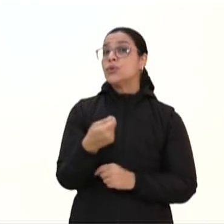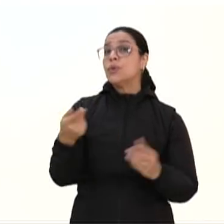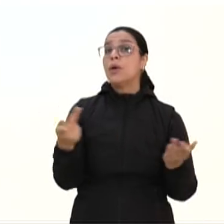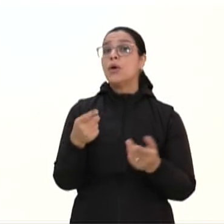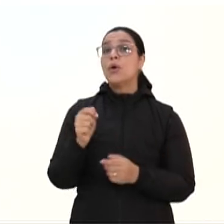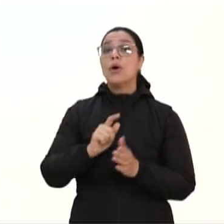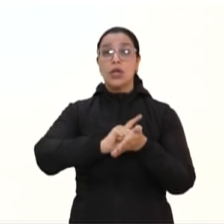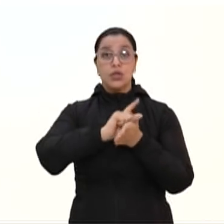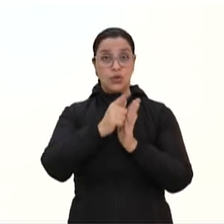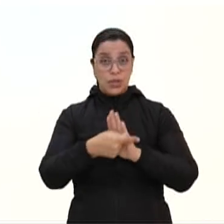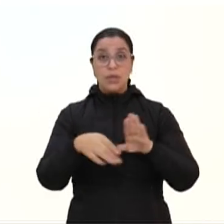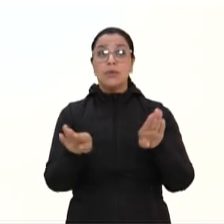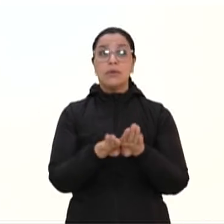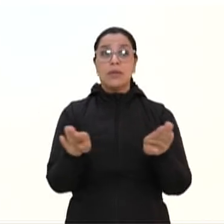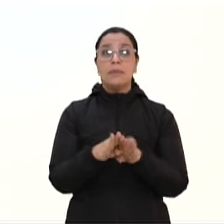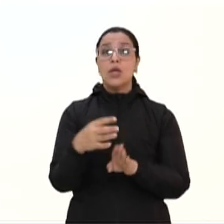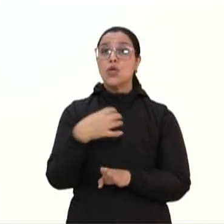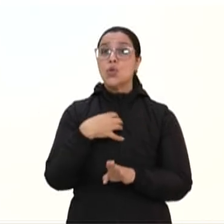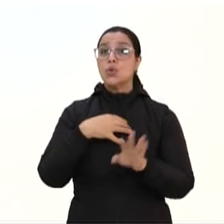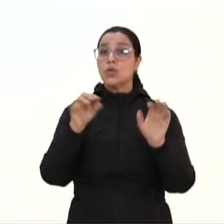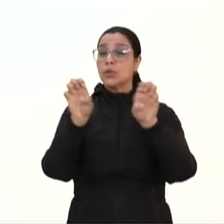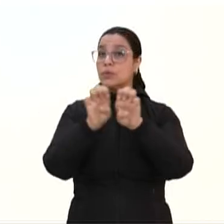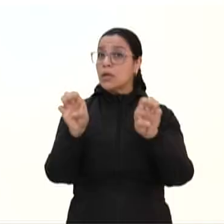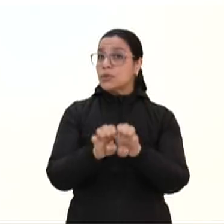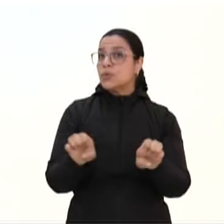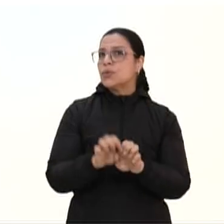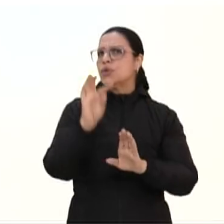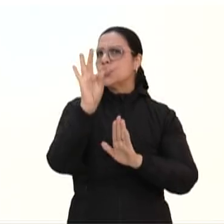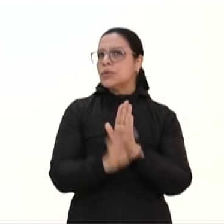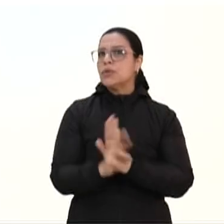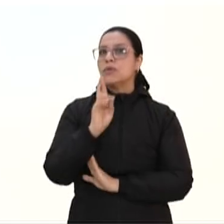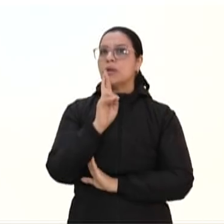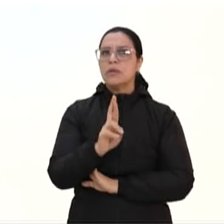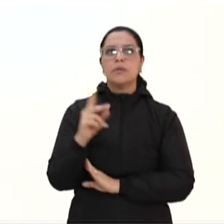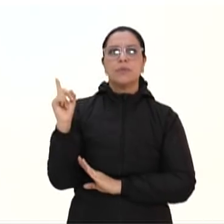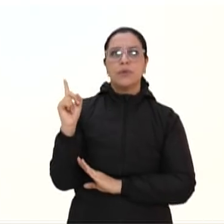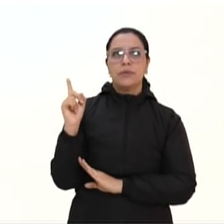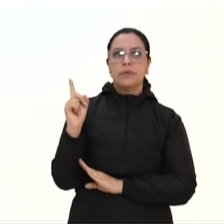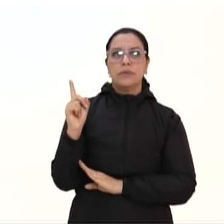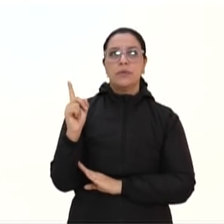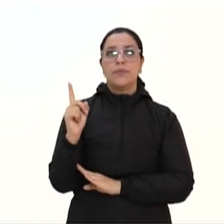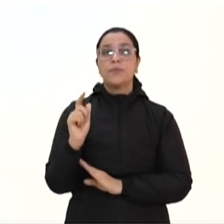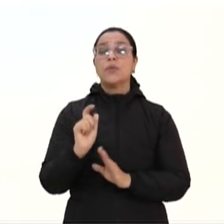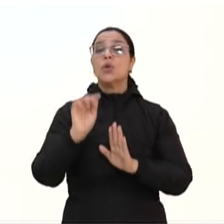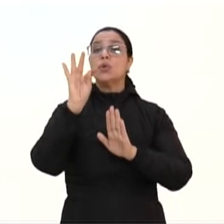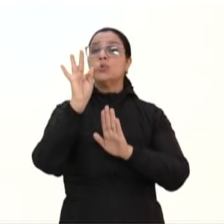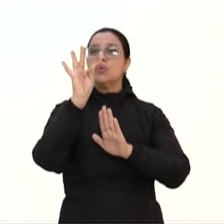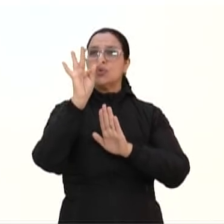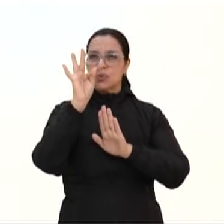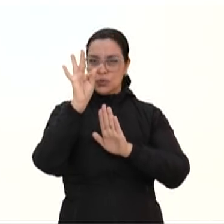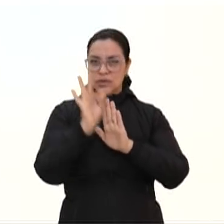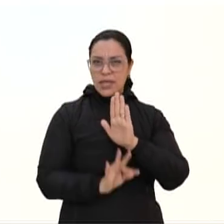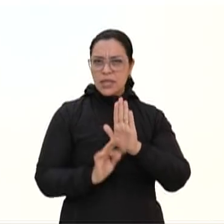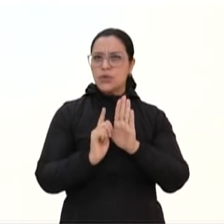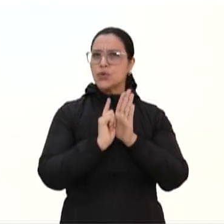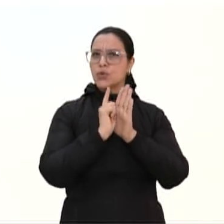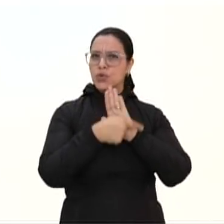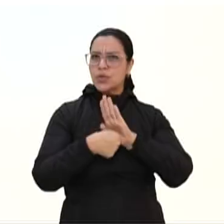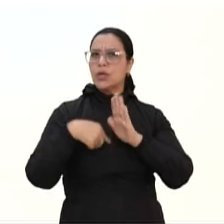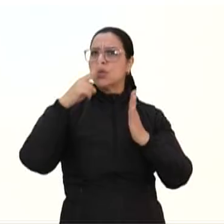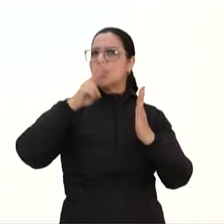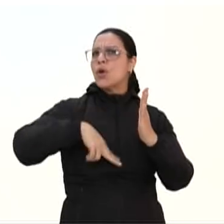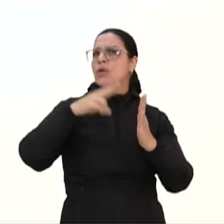receber, insistiu ela. Ela de novo ali a marcação do pronome, terceira pessoa. Estendendo o dinheiro e falando bem alto